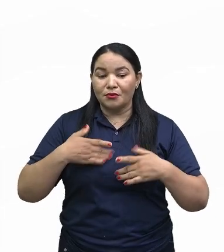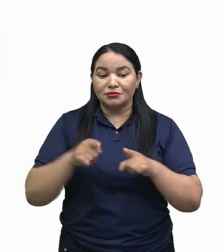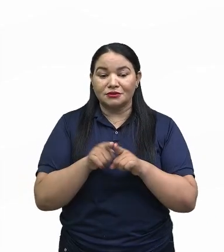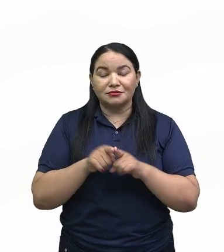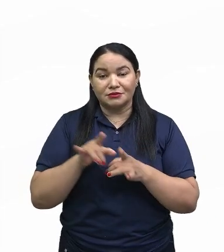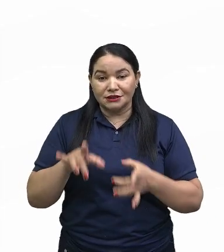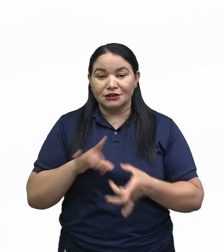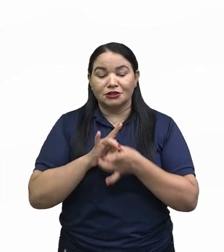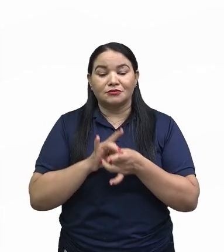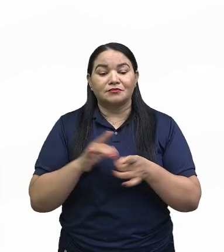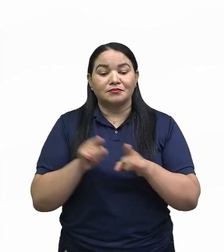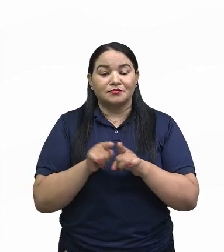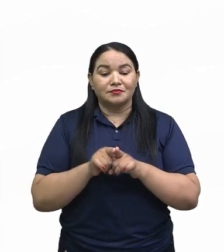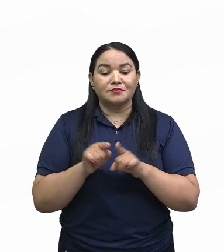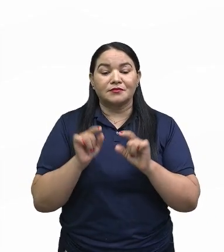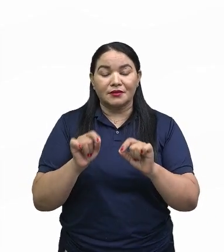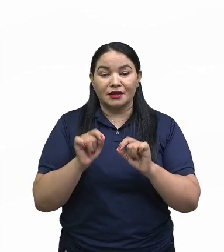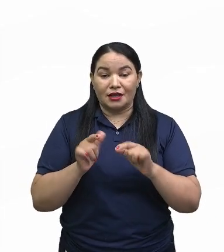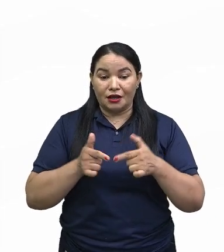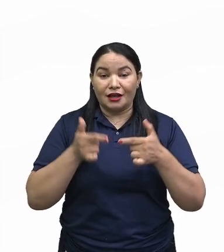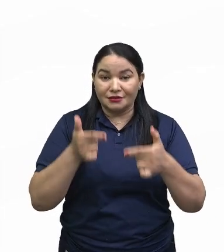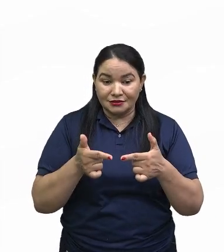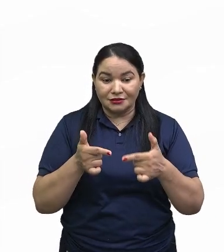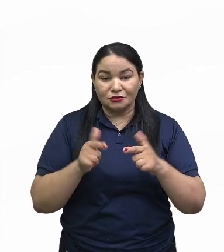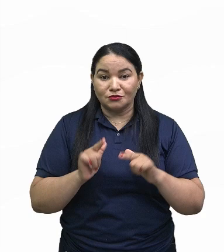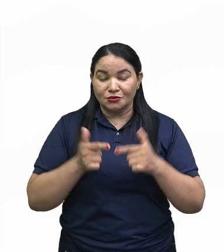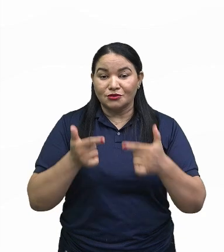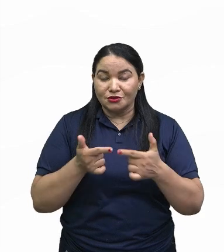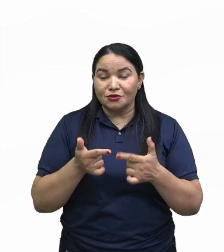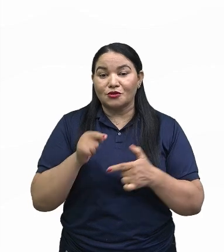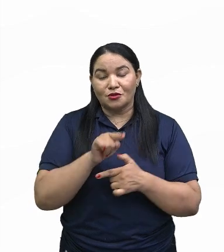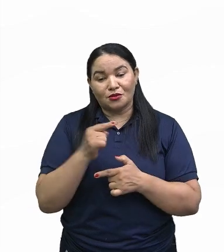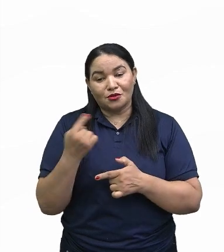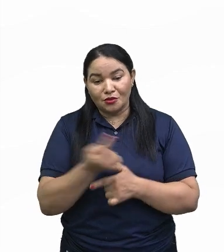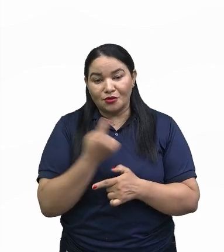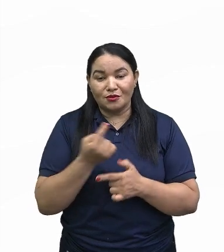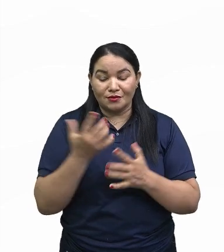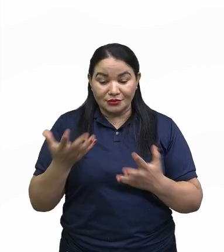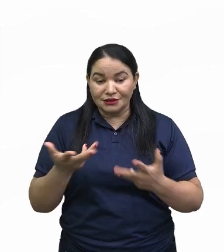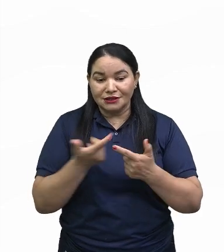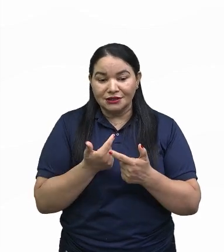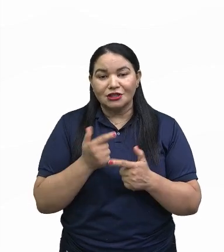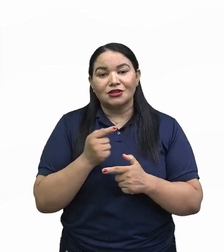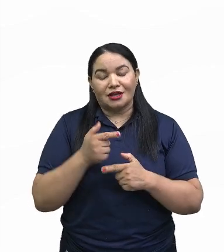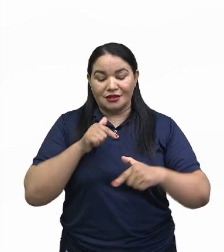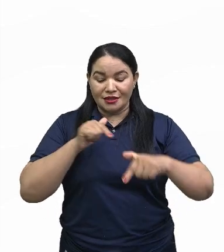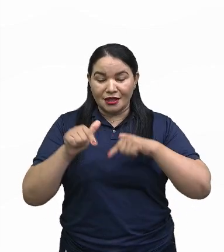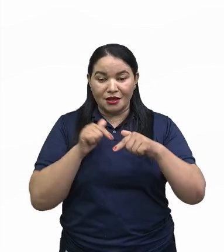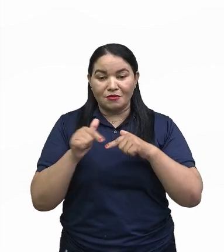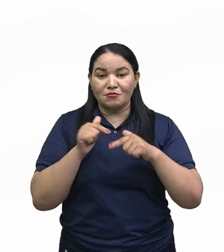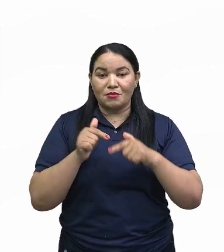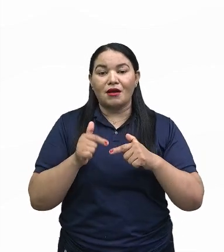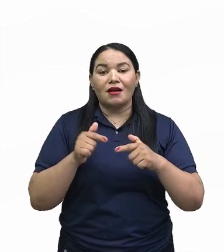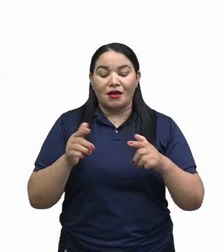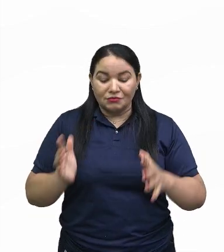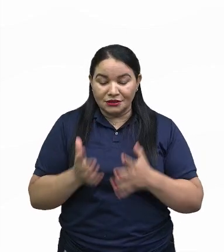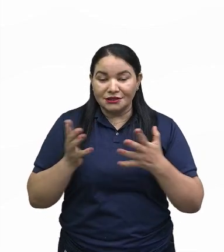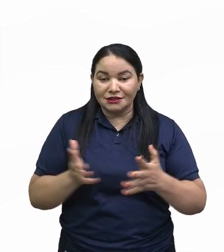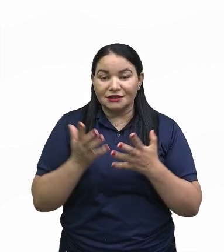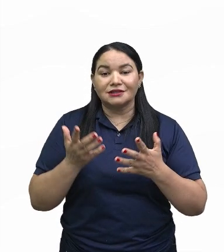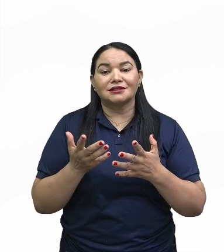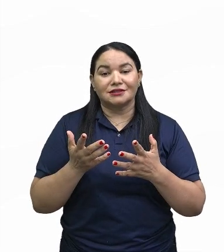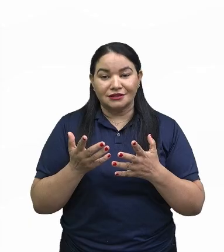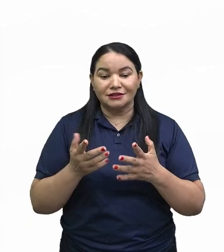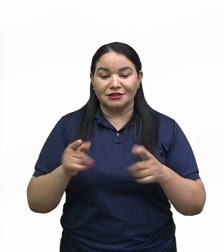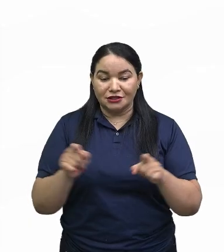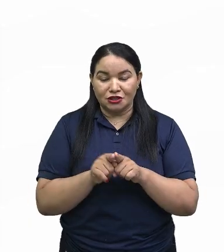A responsividade, que ela está relacionada com essa capacidade de respostas, né, de estímulos, de resposta aos